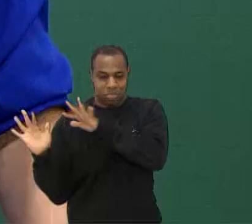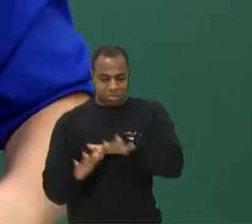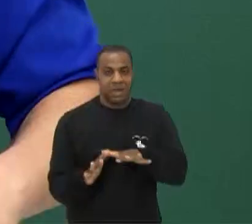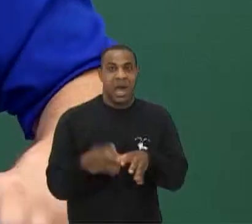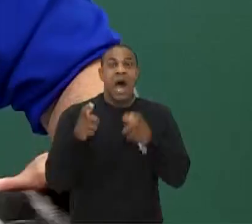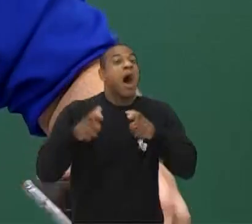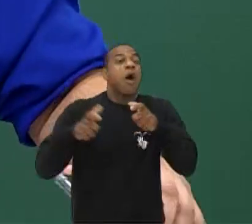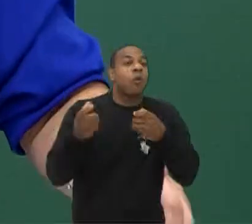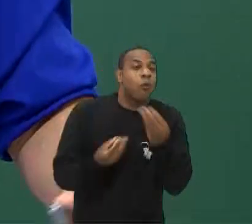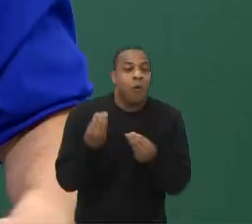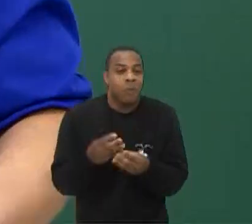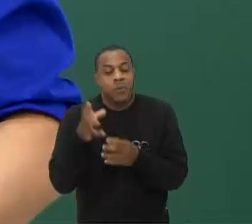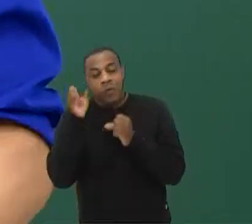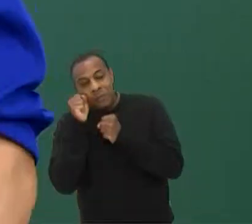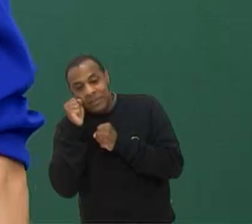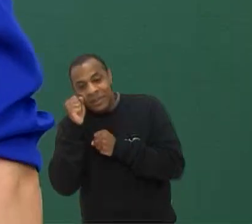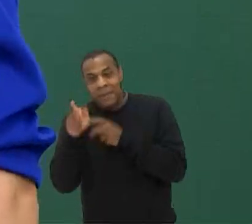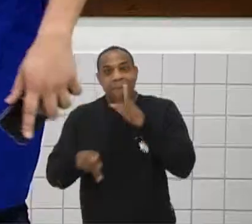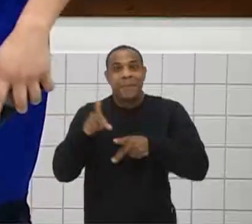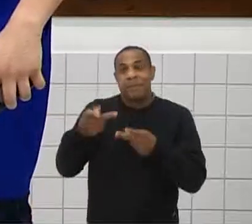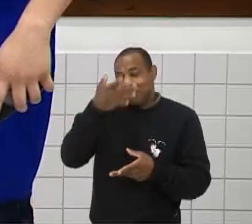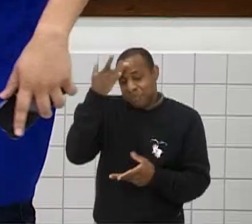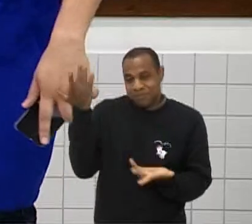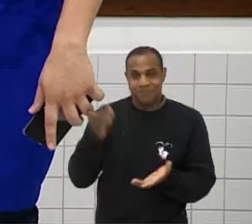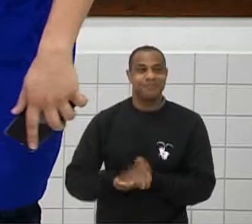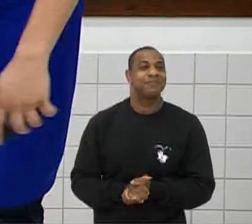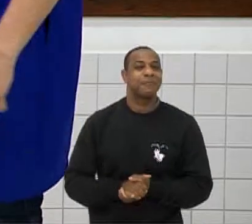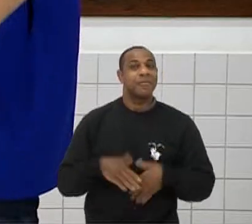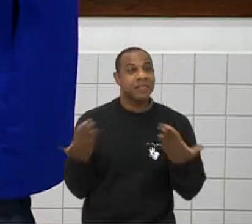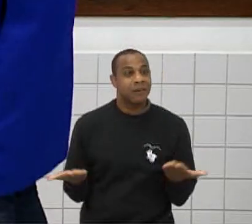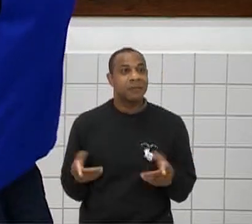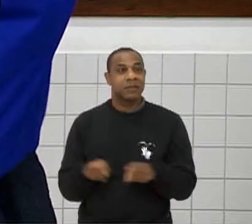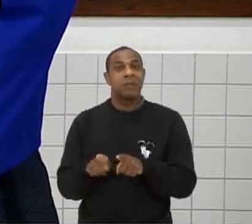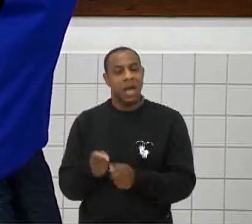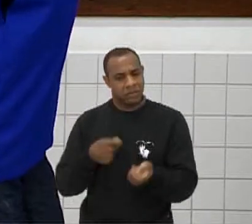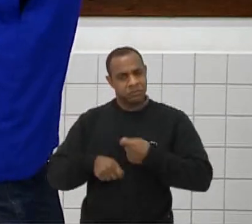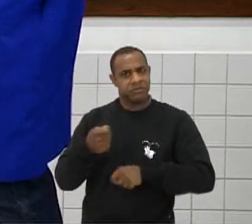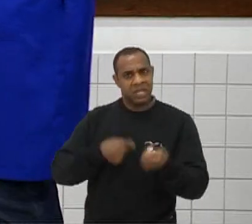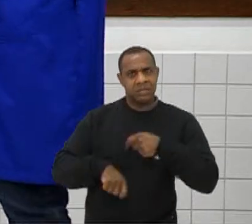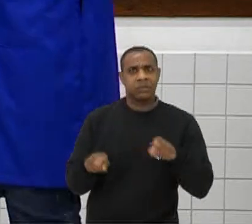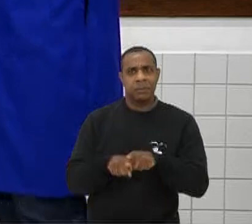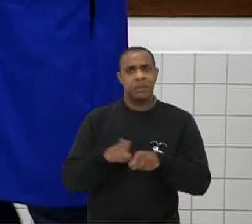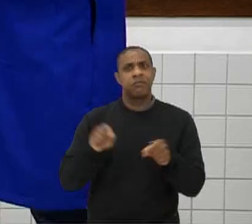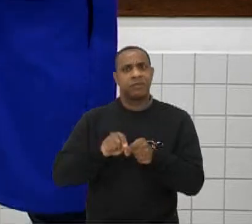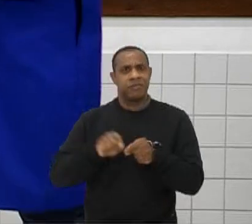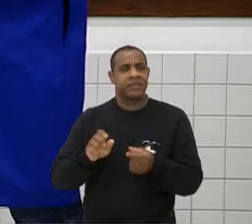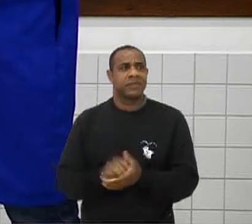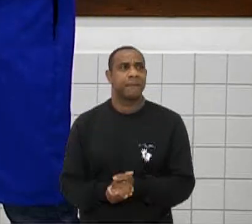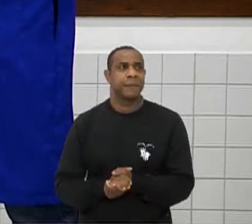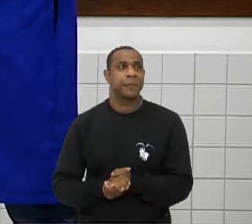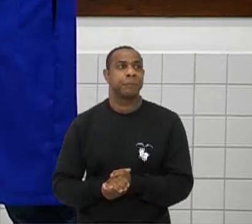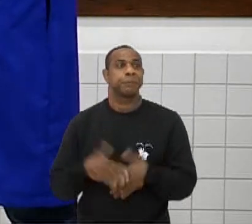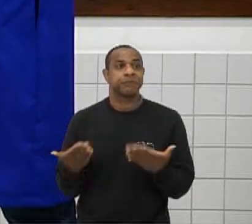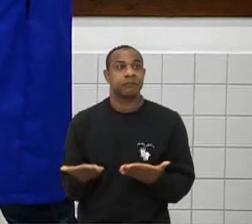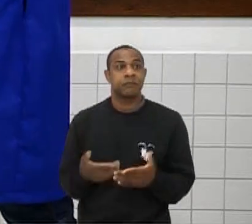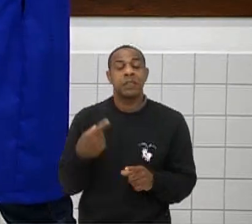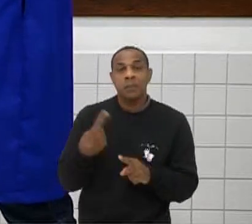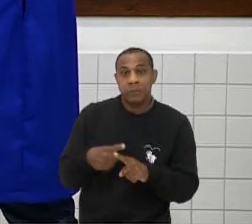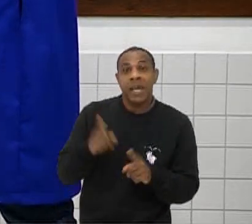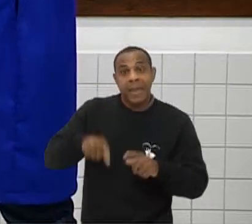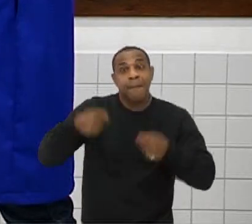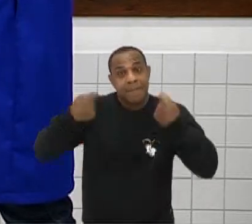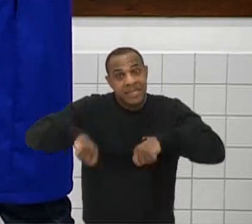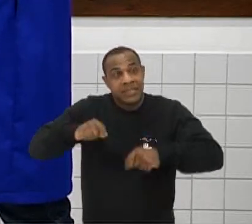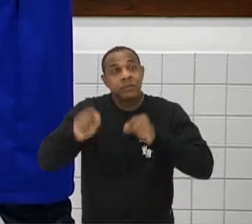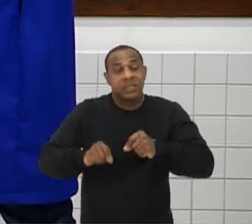dormir? Então tem todos esses problemas aí para resolver. E ainda a administração que foi realizada. Sim, porque era necessário,